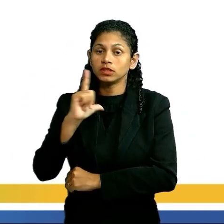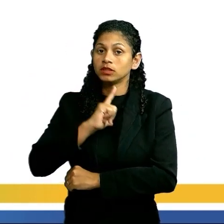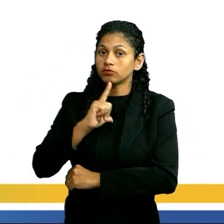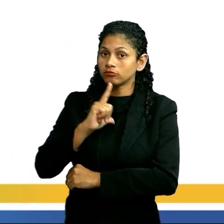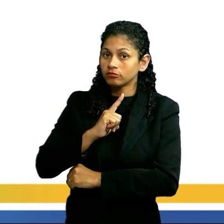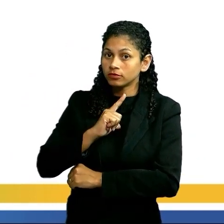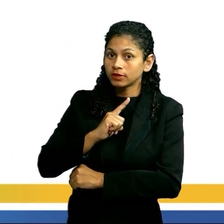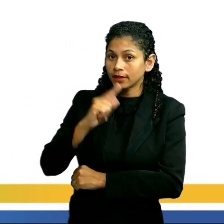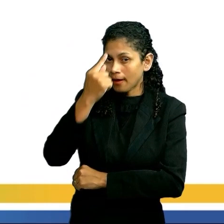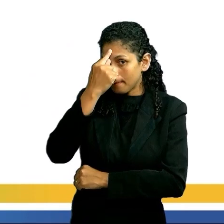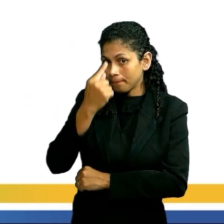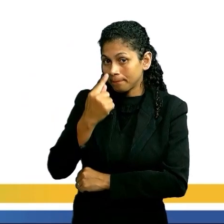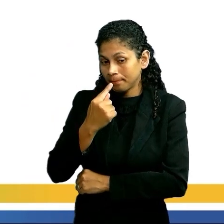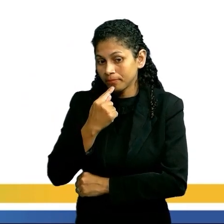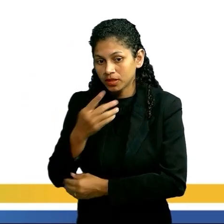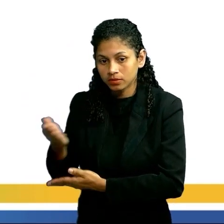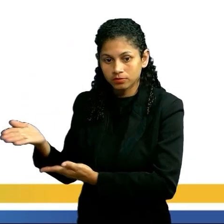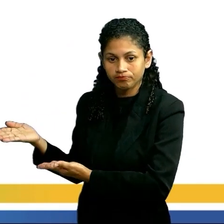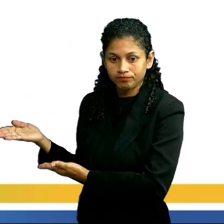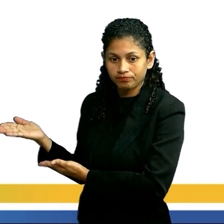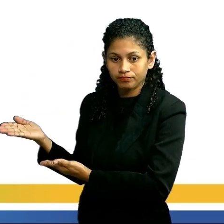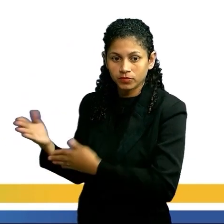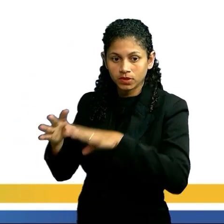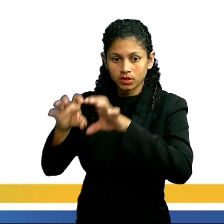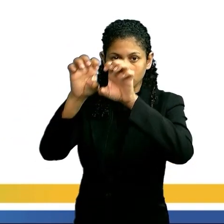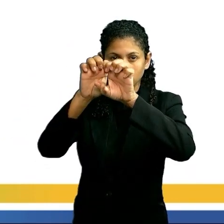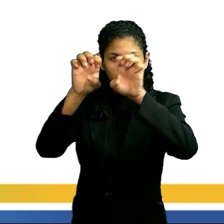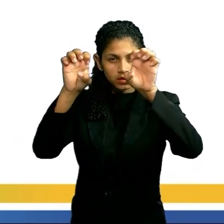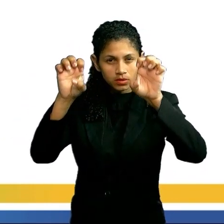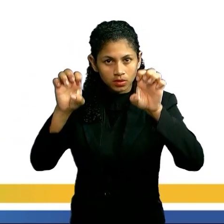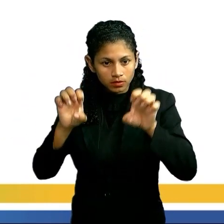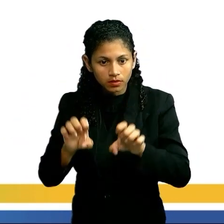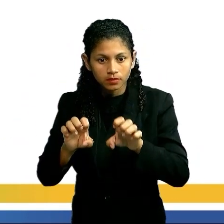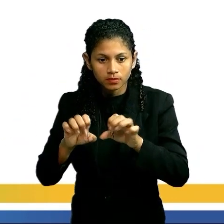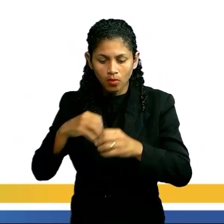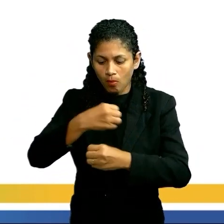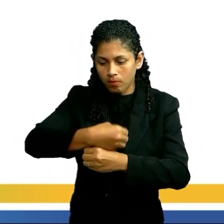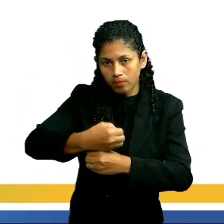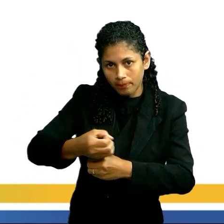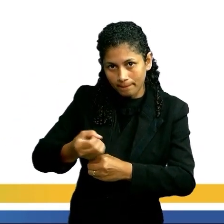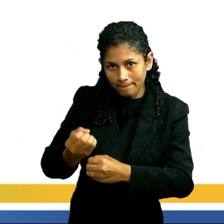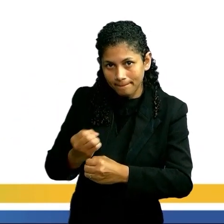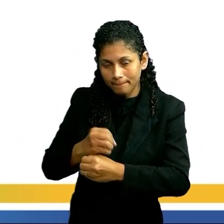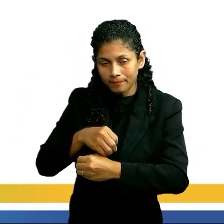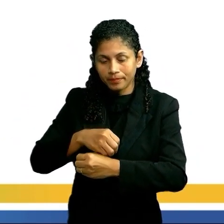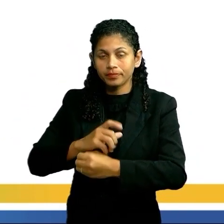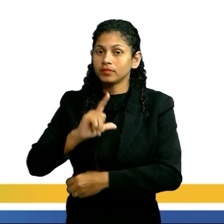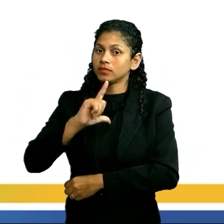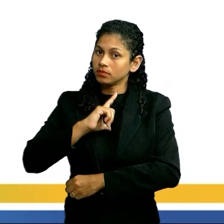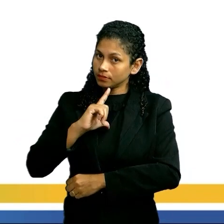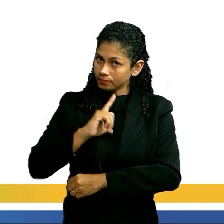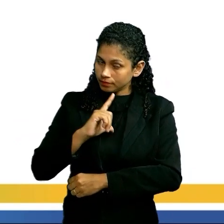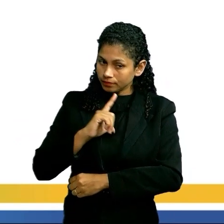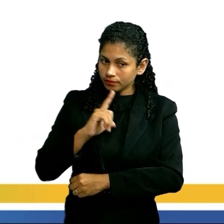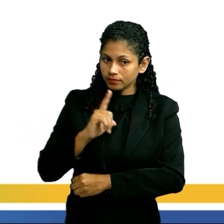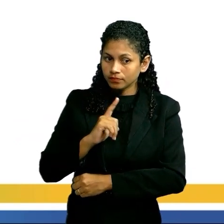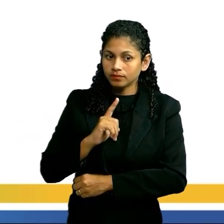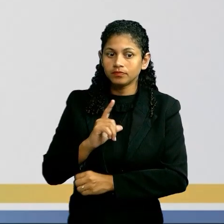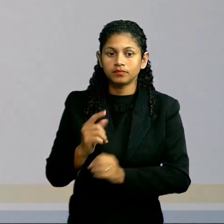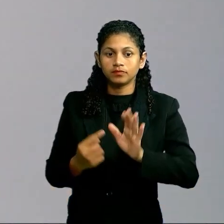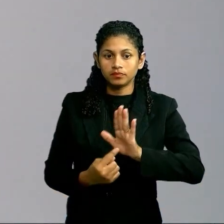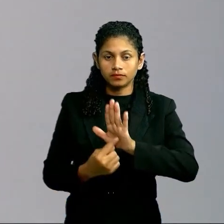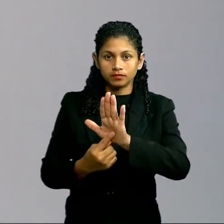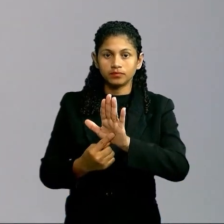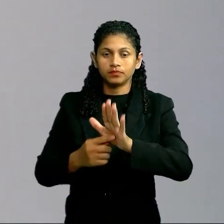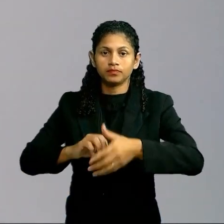fórmula estrutural da morfina. E as alternativas elas vão permear sobre a classificação do átomo